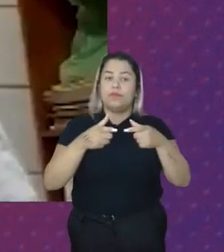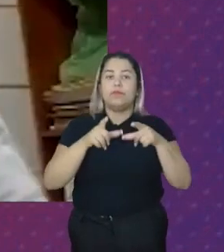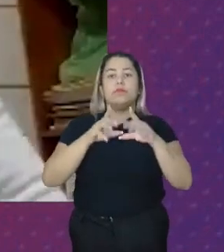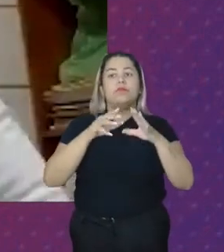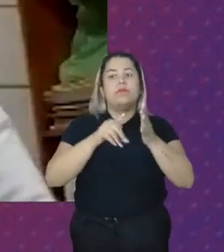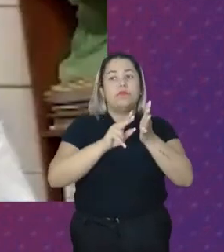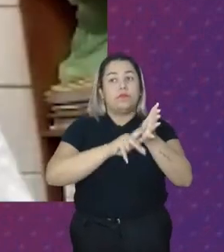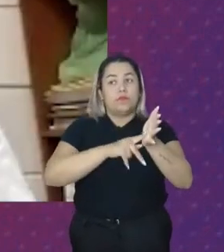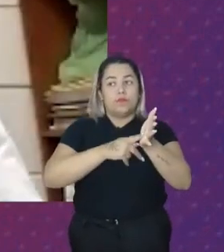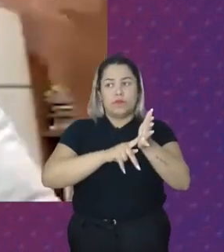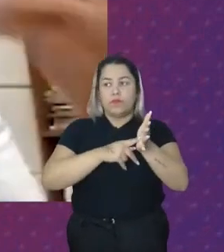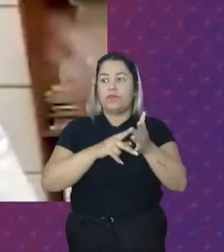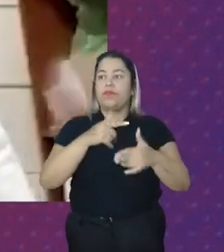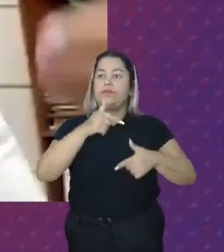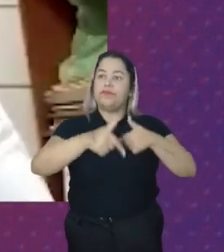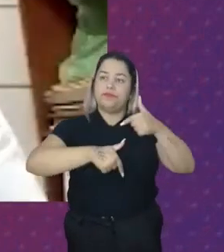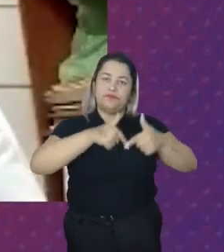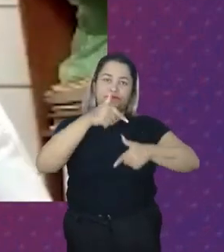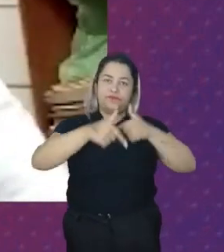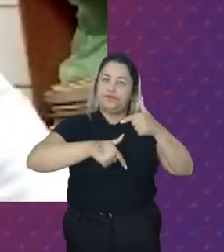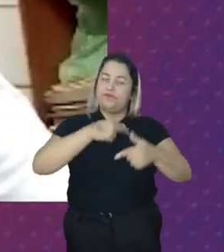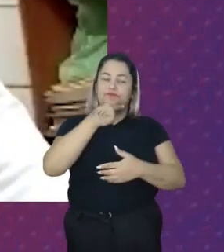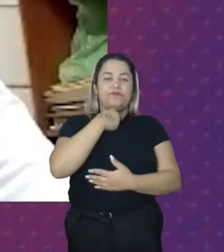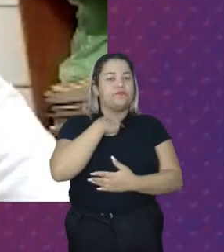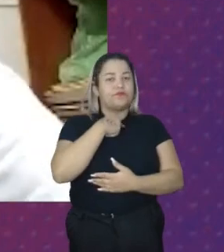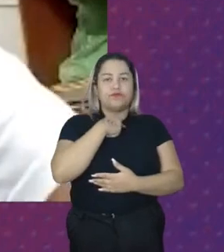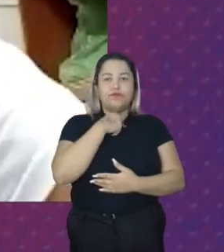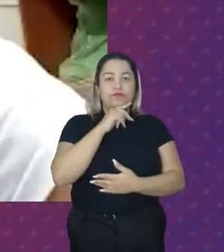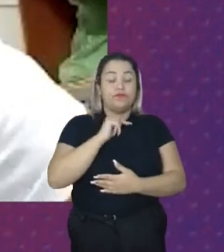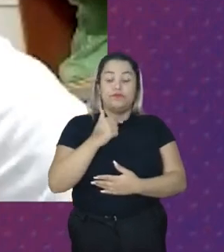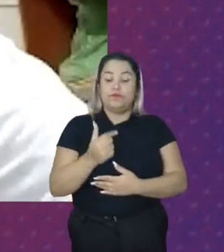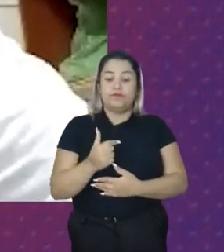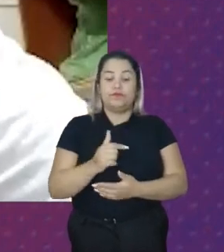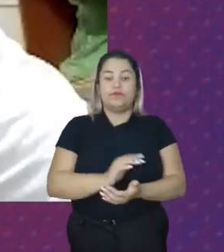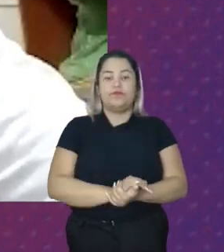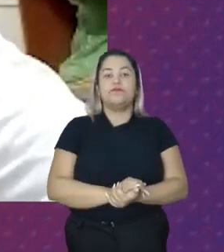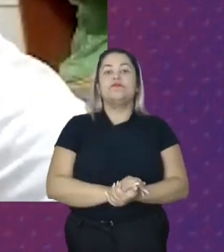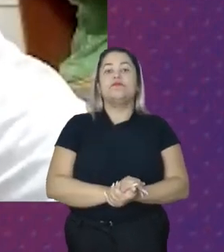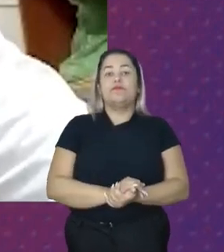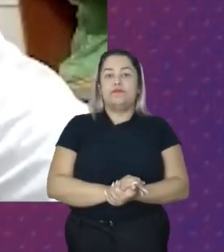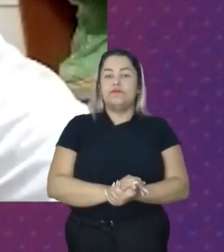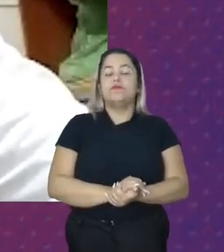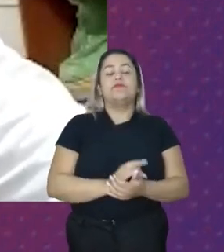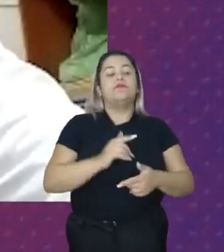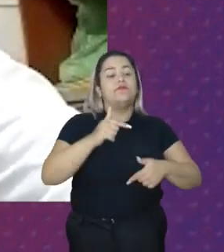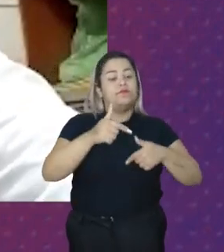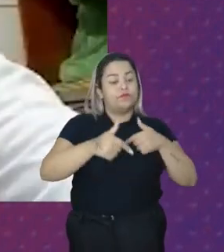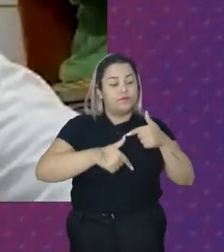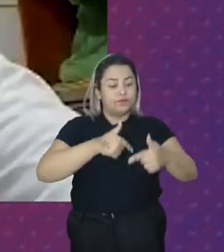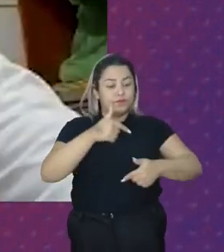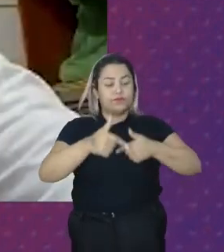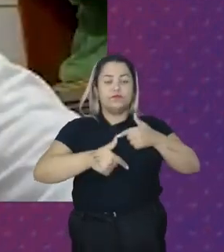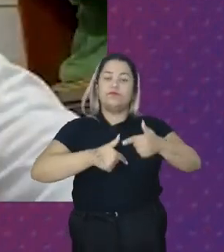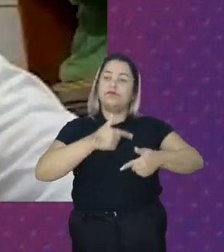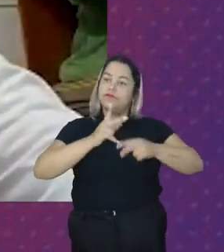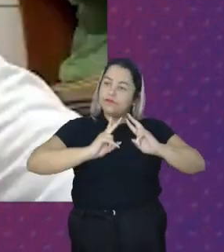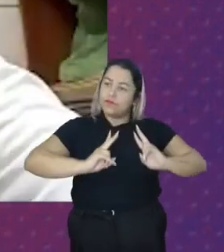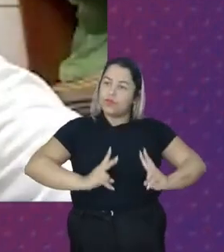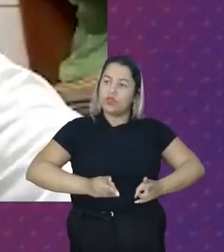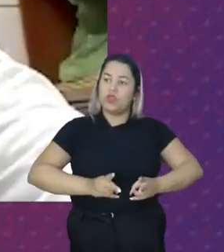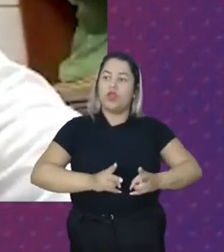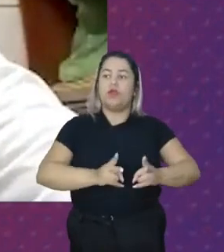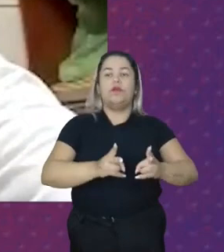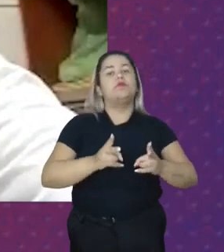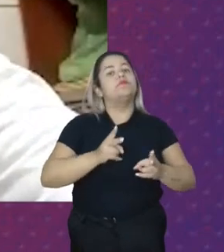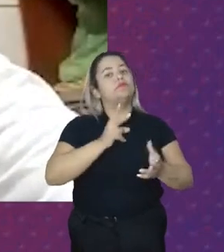sindicatos De trabalhadoras domésticas Não pode ir Mas A luta É gratificante Sim Porque Eu